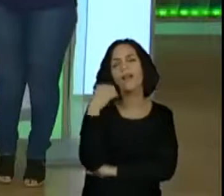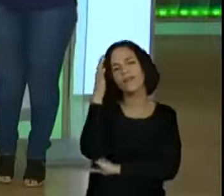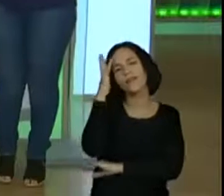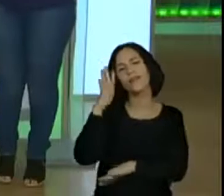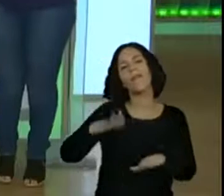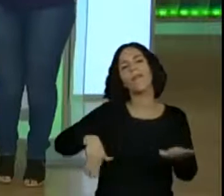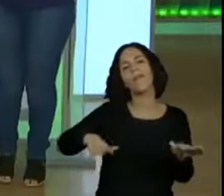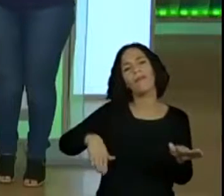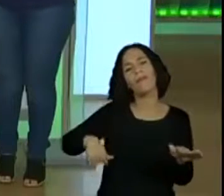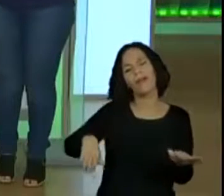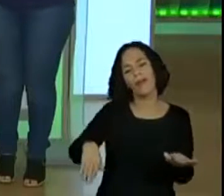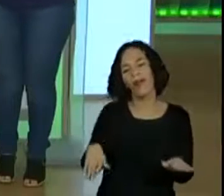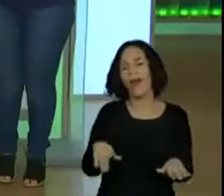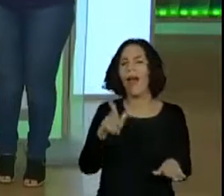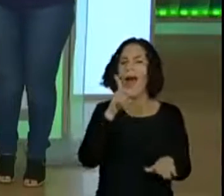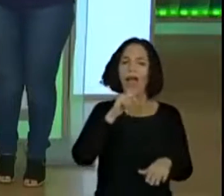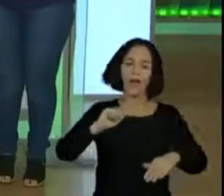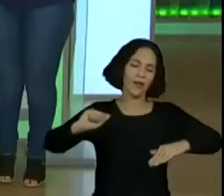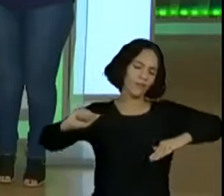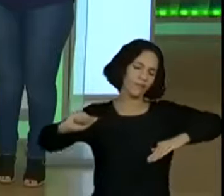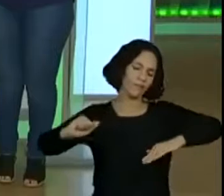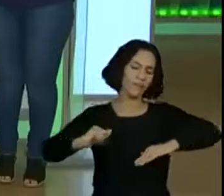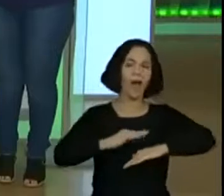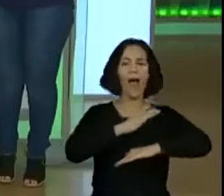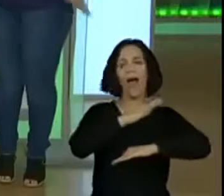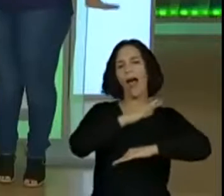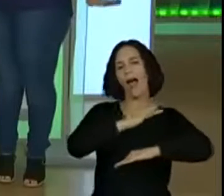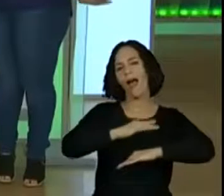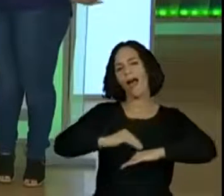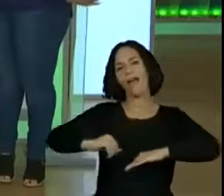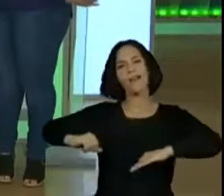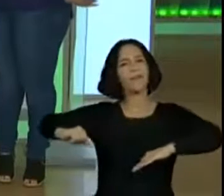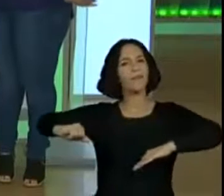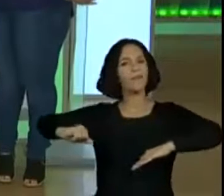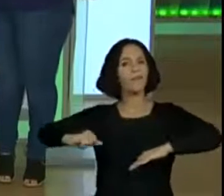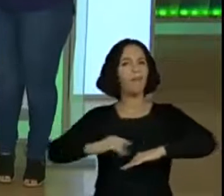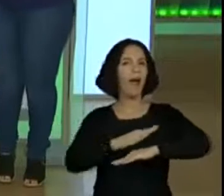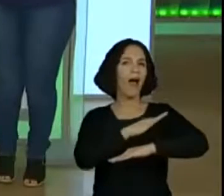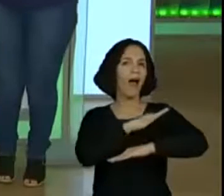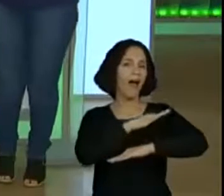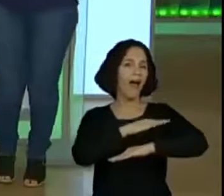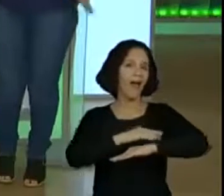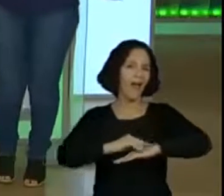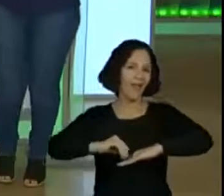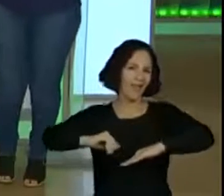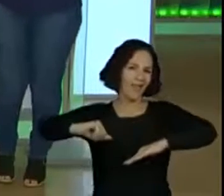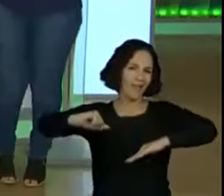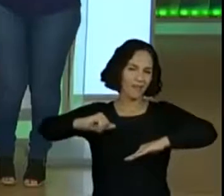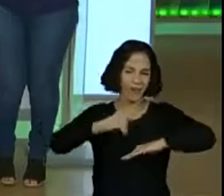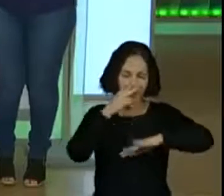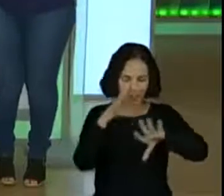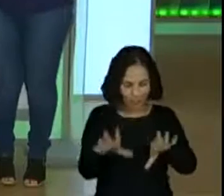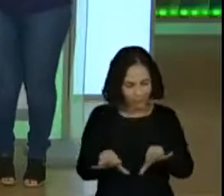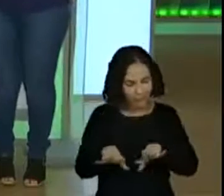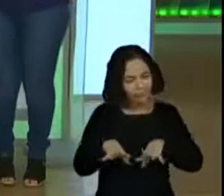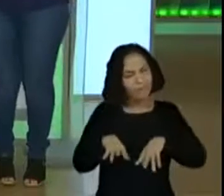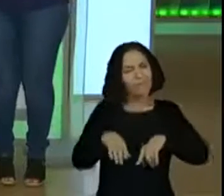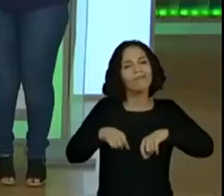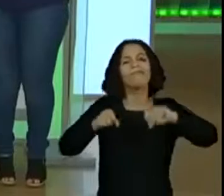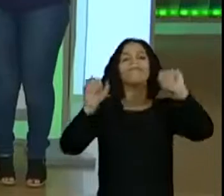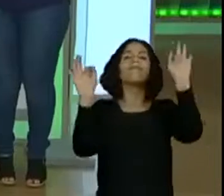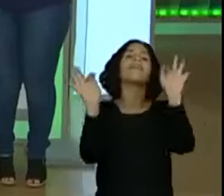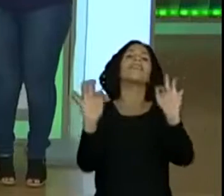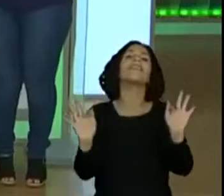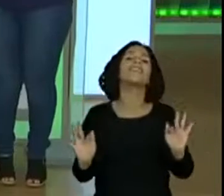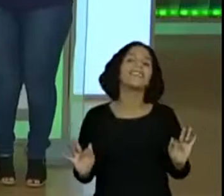lá na praia, aquela onda bem grande vindo e tomando conta de mim. Uma onda de felicidade. Uma onda de literalmente uma onda de felicidade. Uma onda